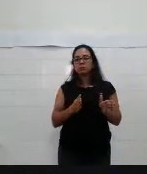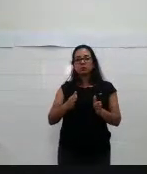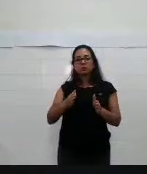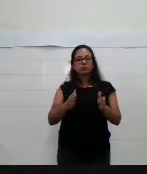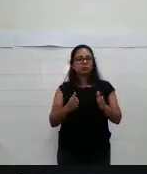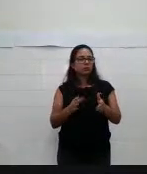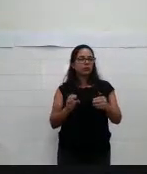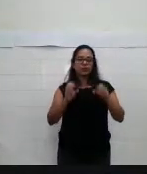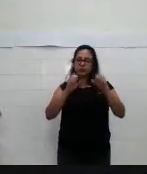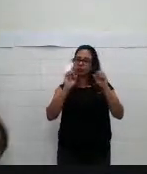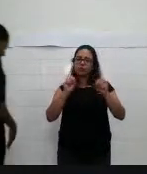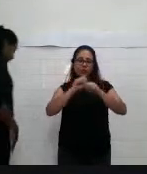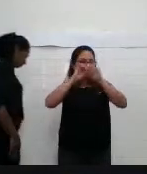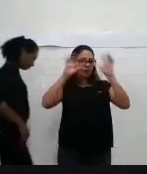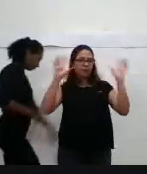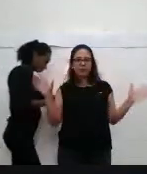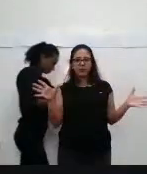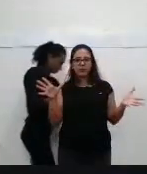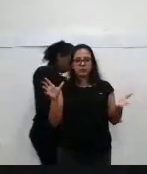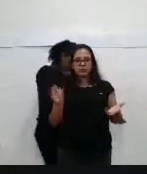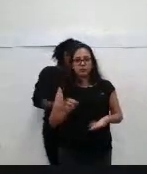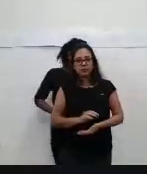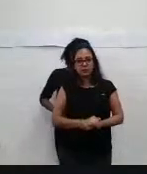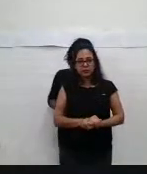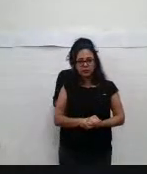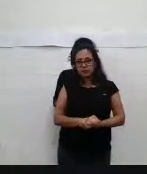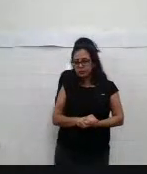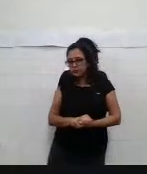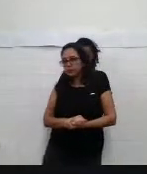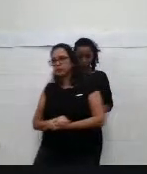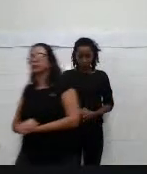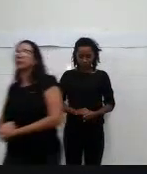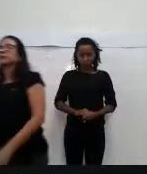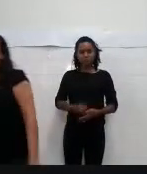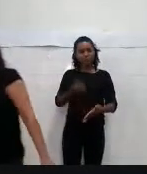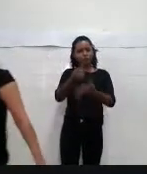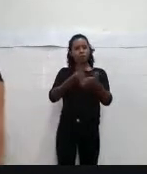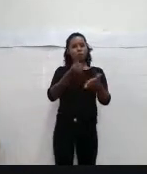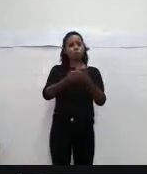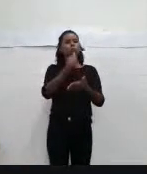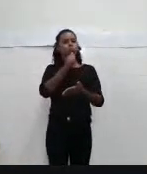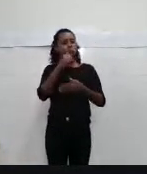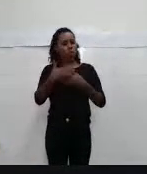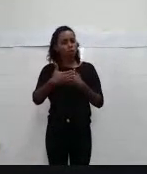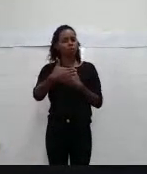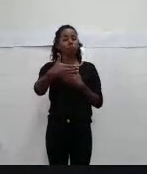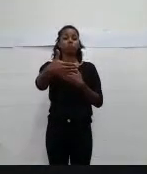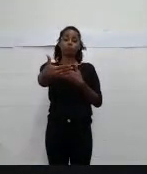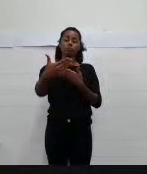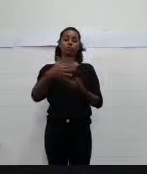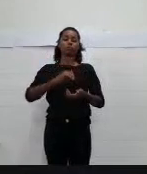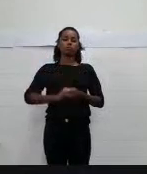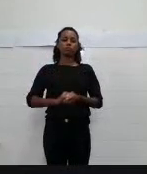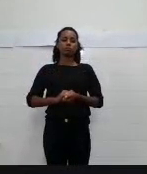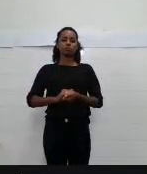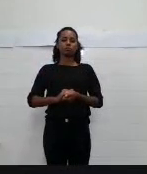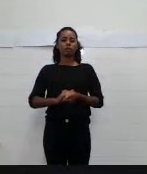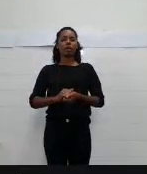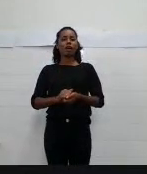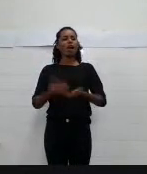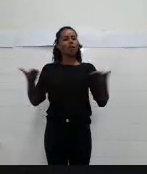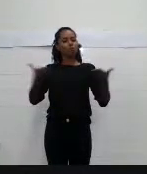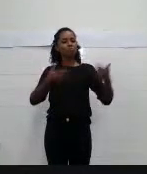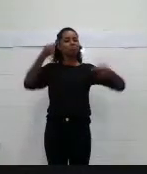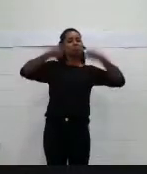está pronto e que a luta continua constante, né? Então, a trazer para o debate, criar